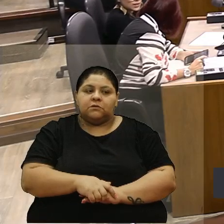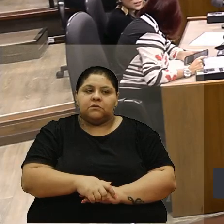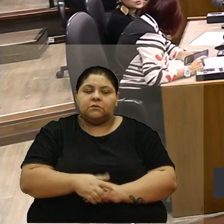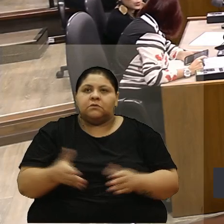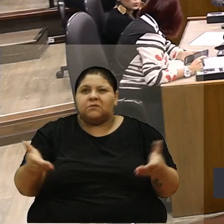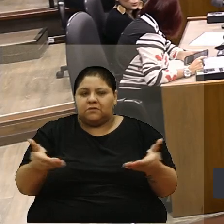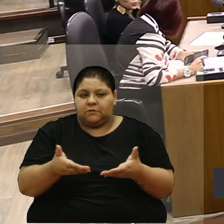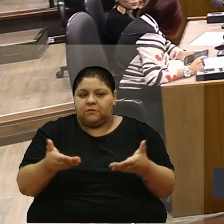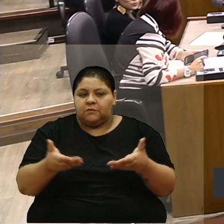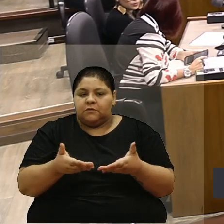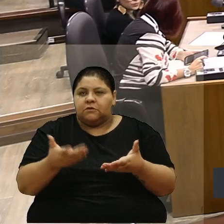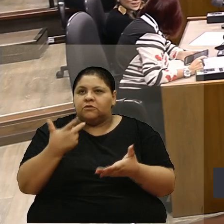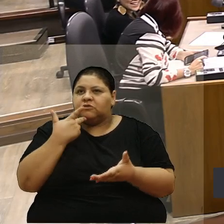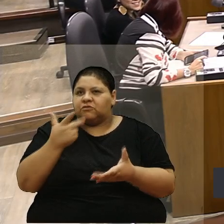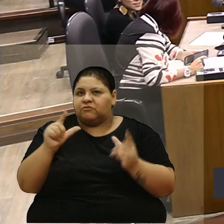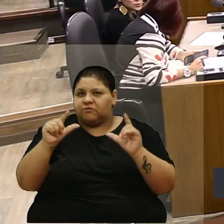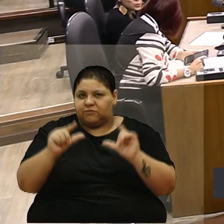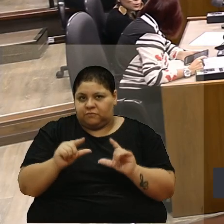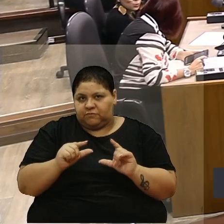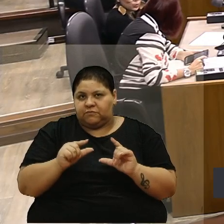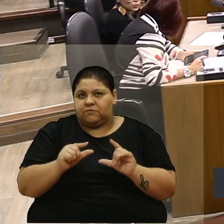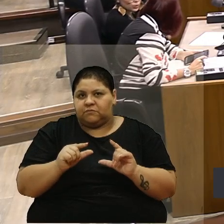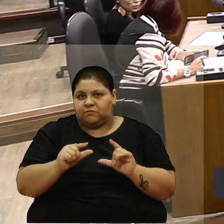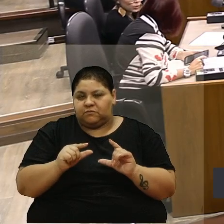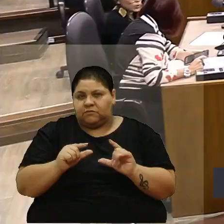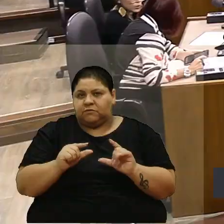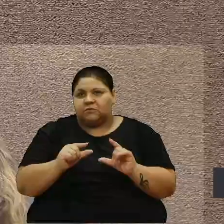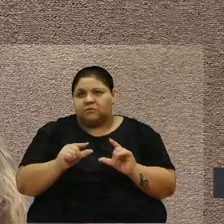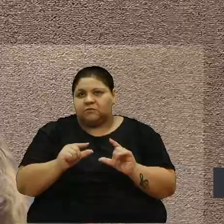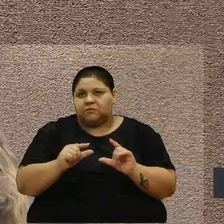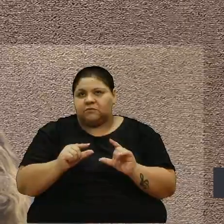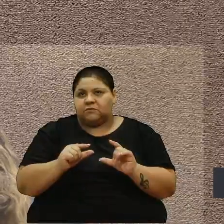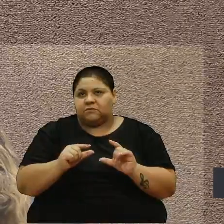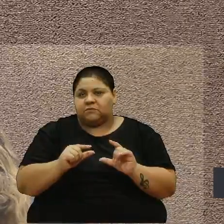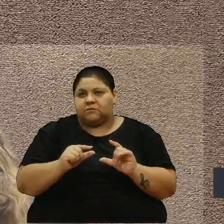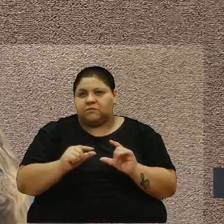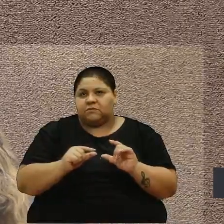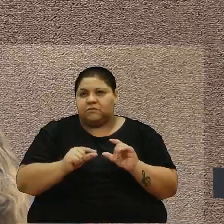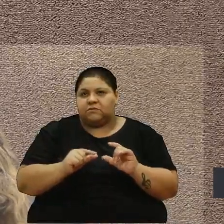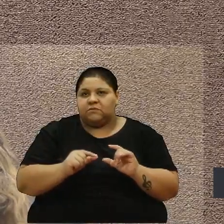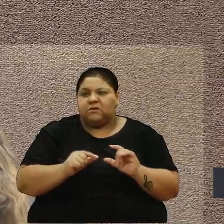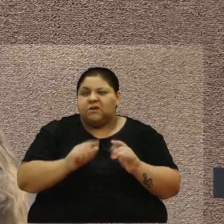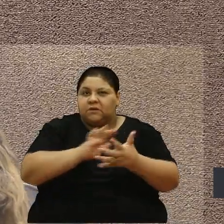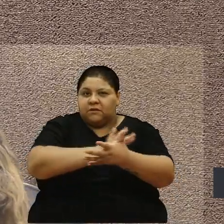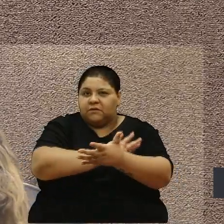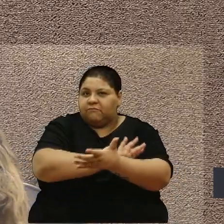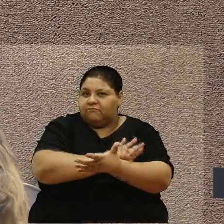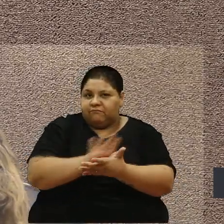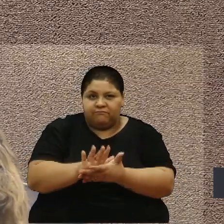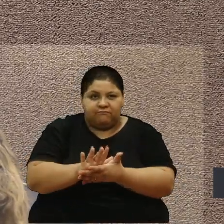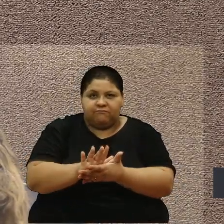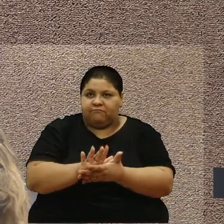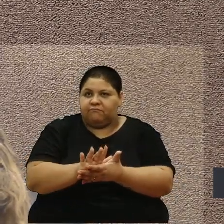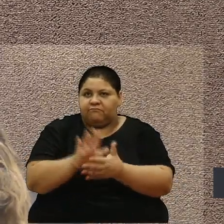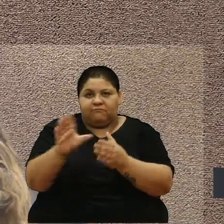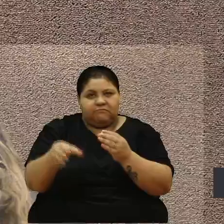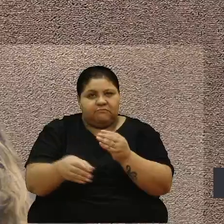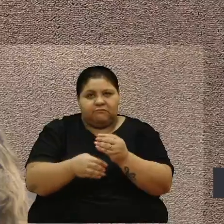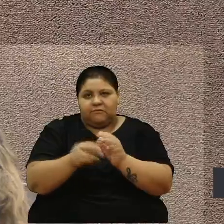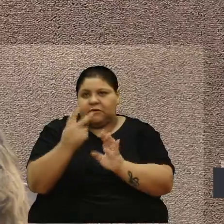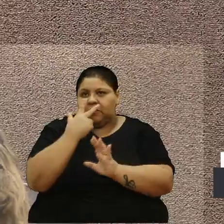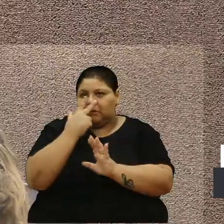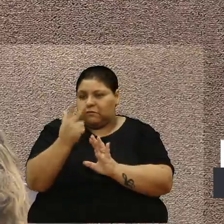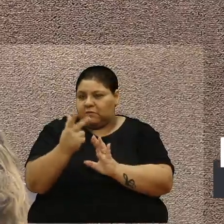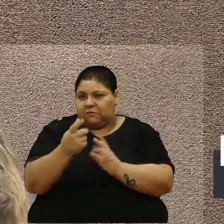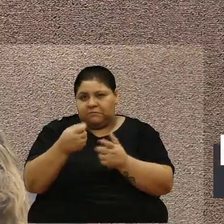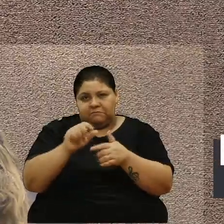um pequeno comentário, dizer que na questão da discriminação eu faço das suas as minhas palavras, não precisa repetir mais,